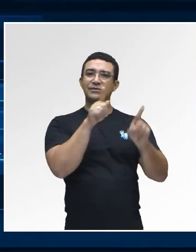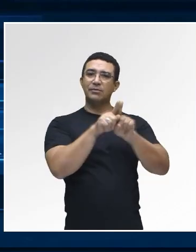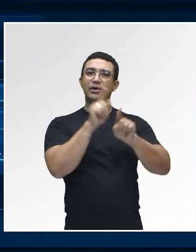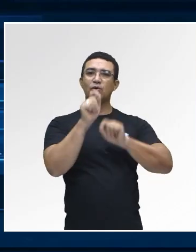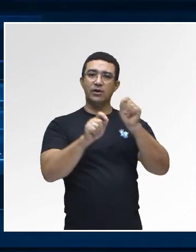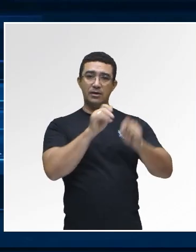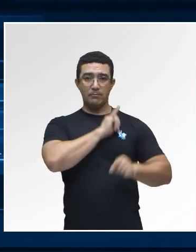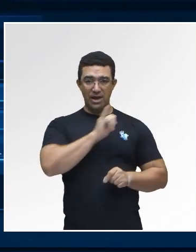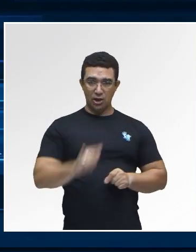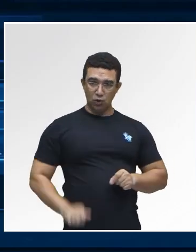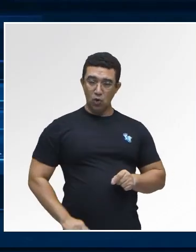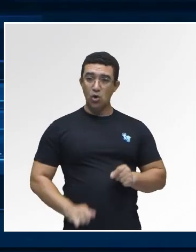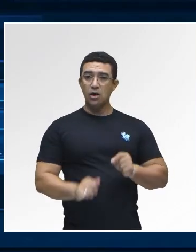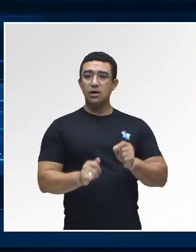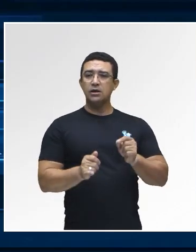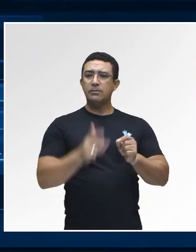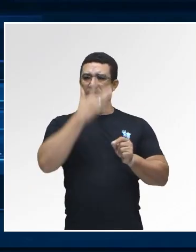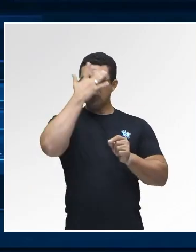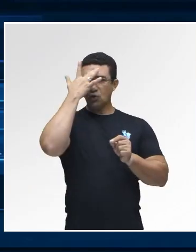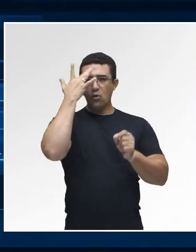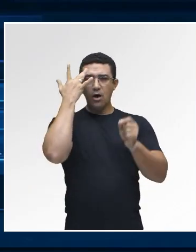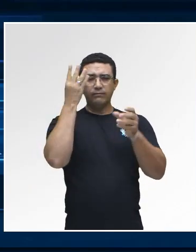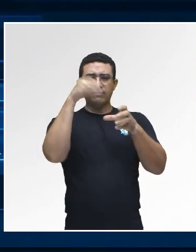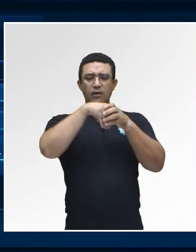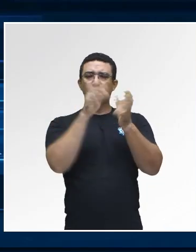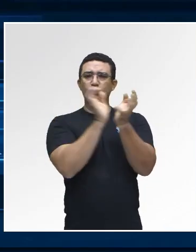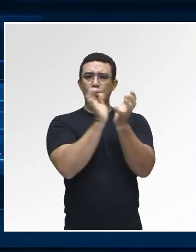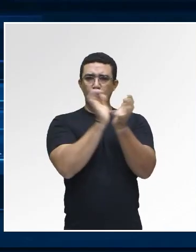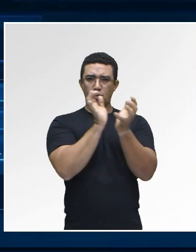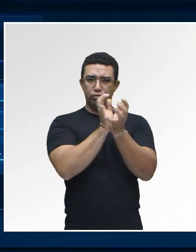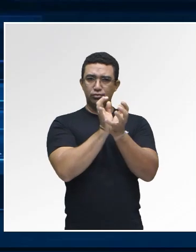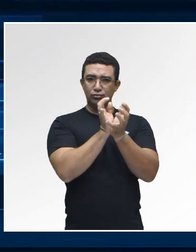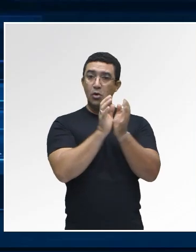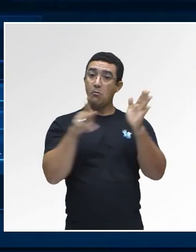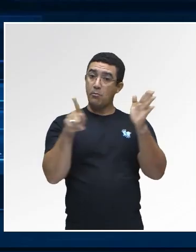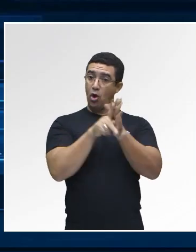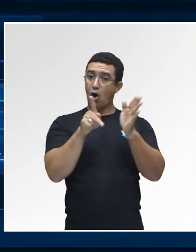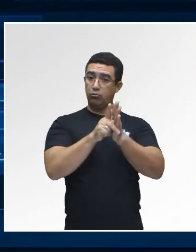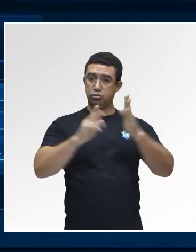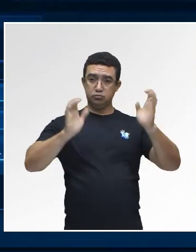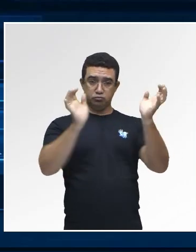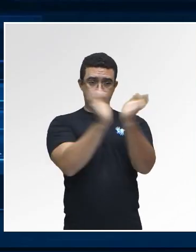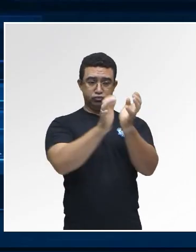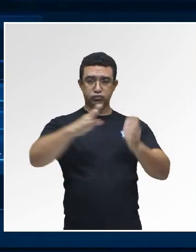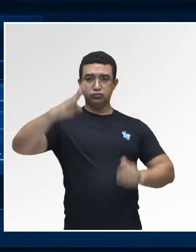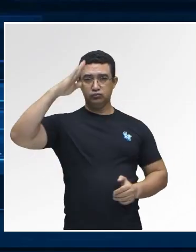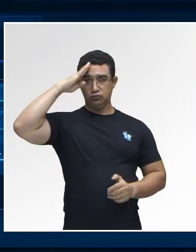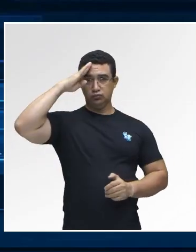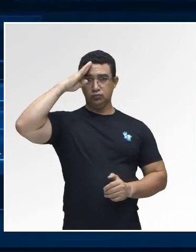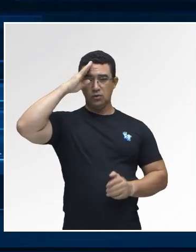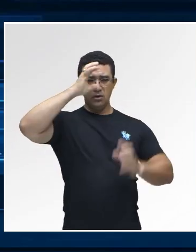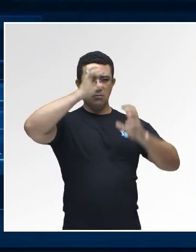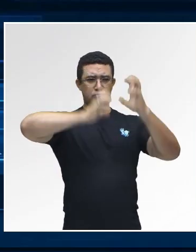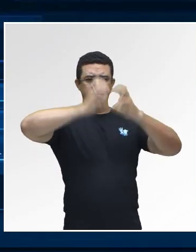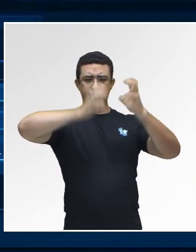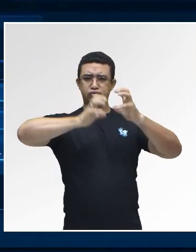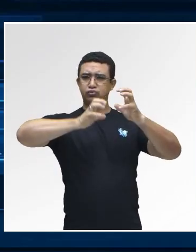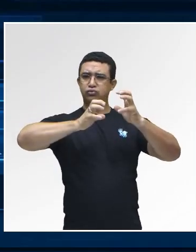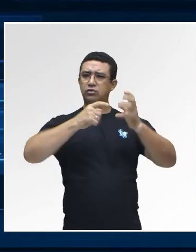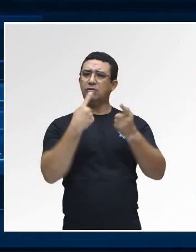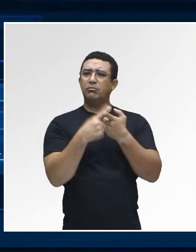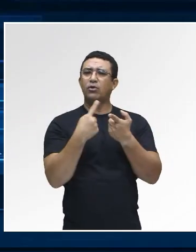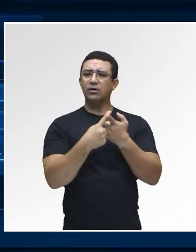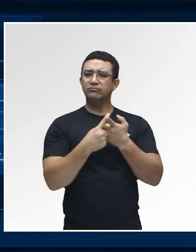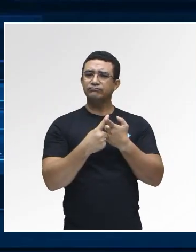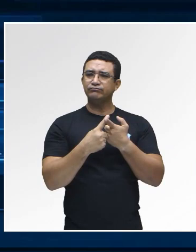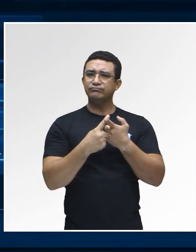eram esses, professora? Vamos trabalhar um por um, tá bom? Esses conflitos se davam em consequência justamente do espólio de